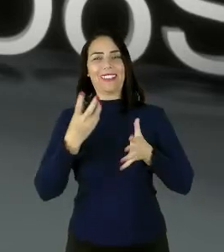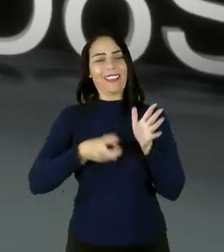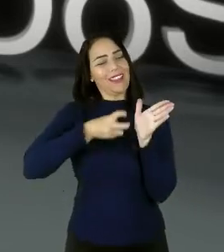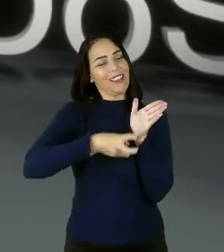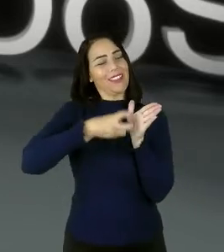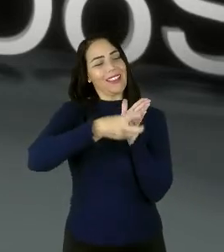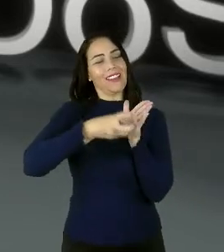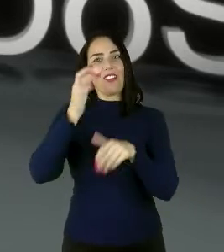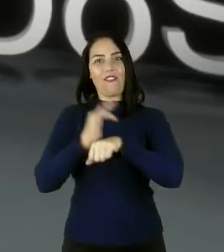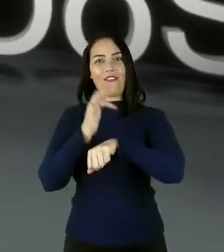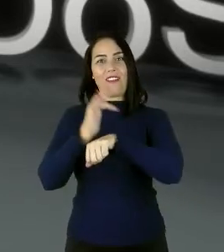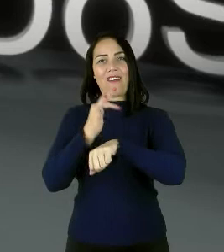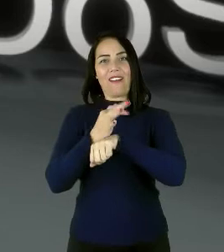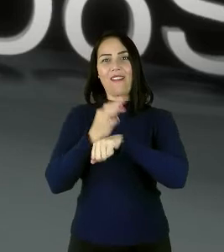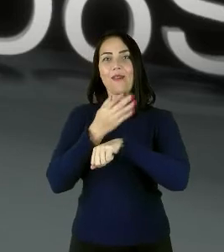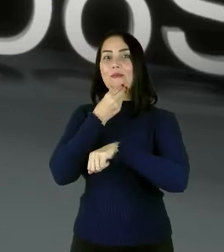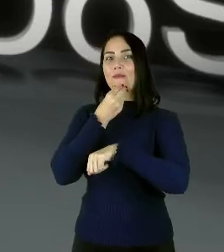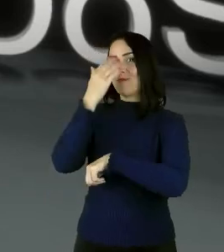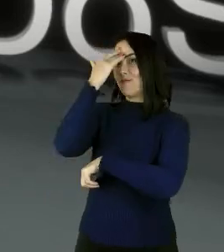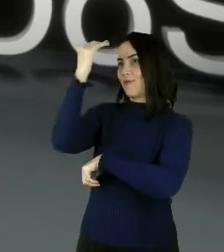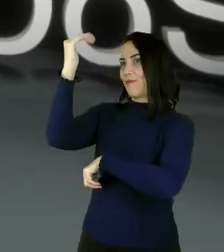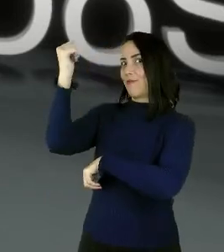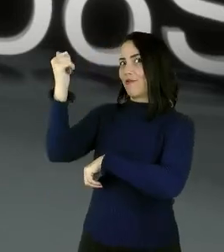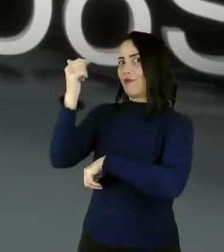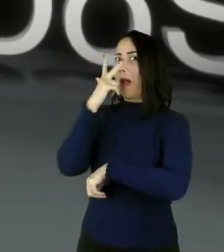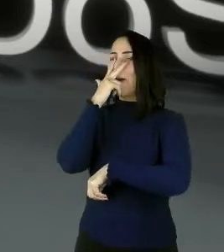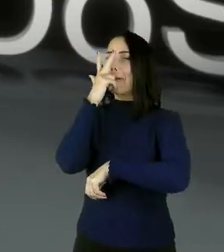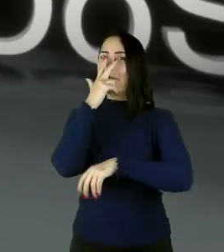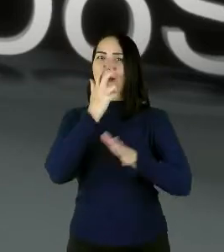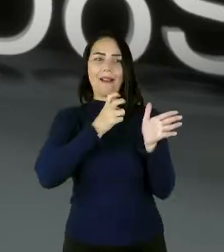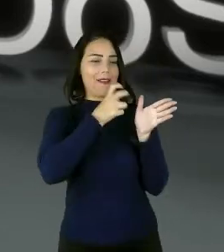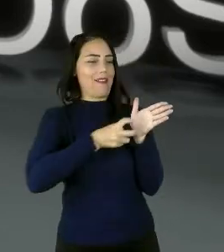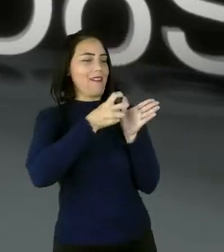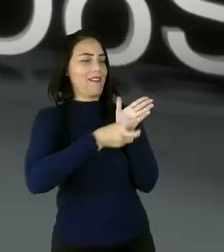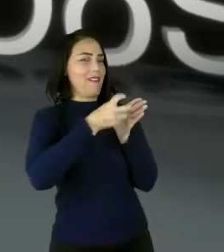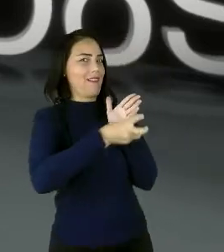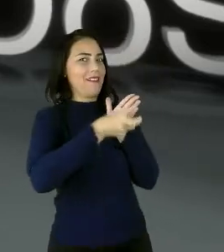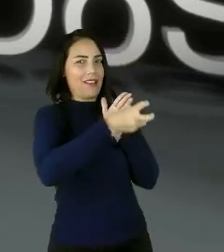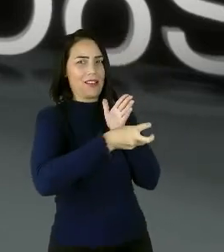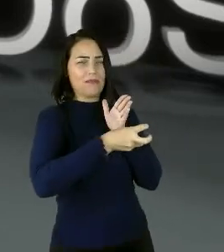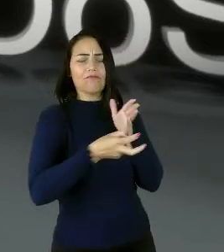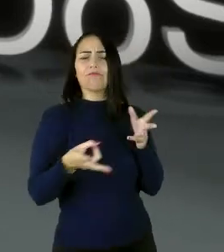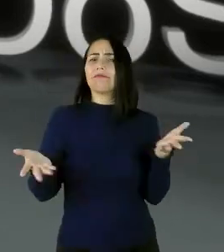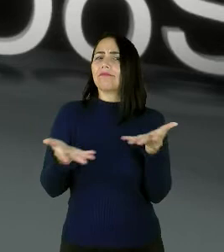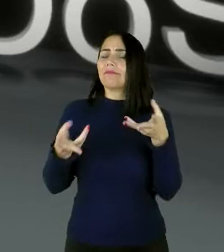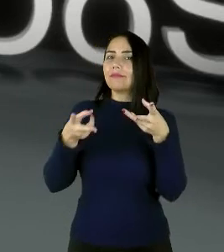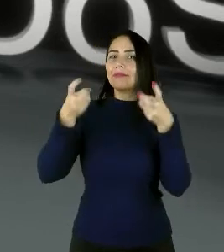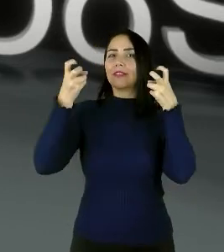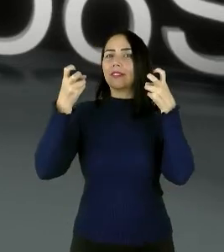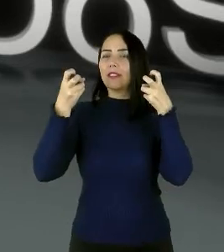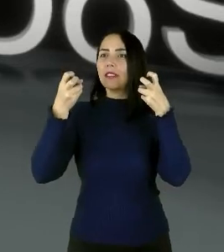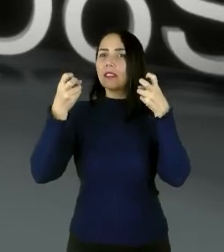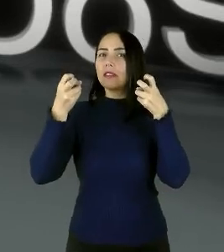ferro do Manuel Bandeira o café com pão café com pão e olhando